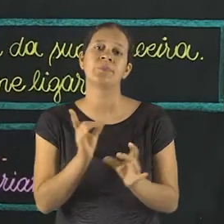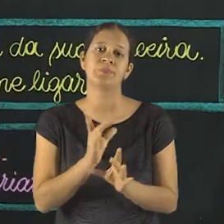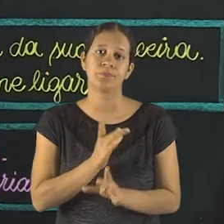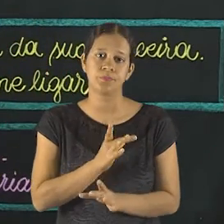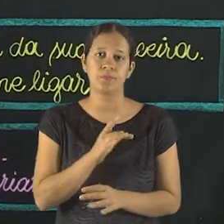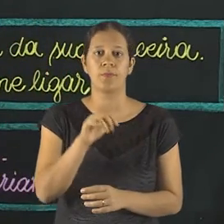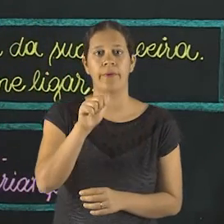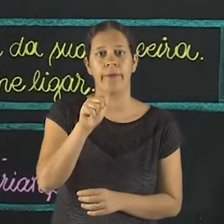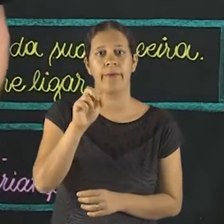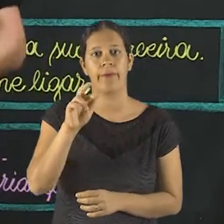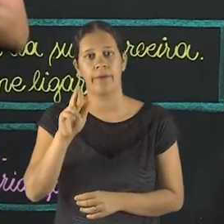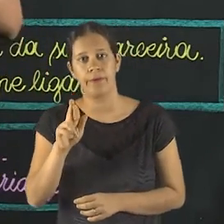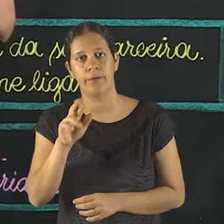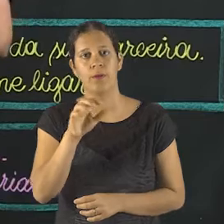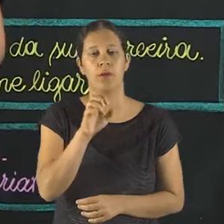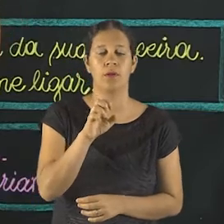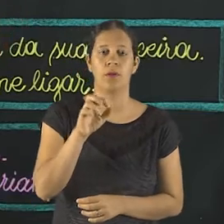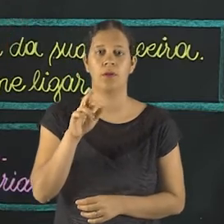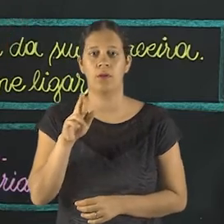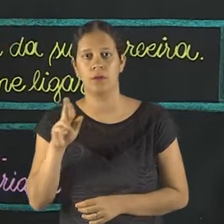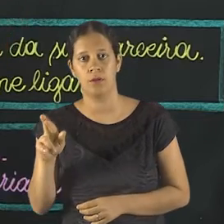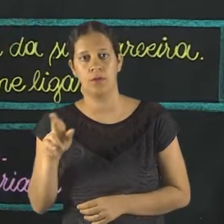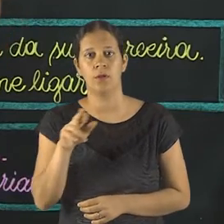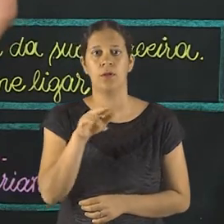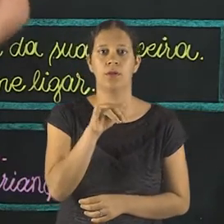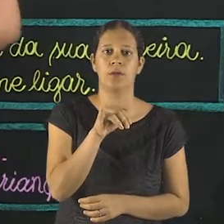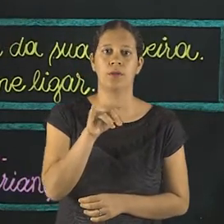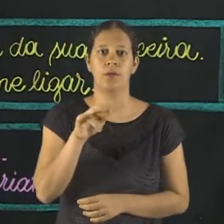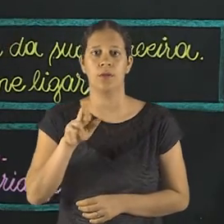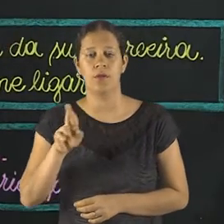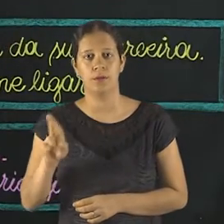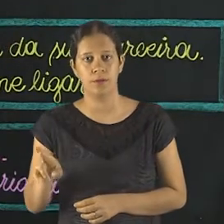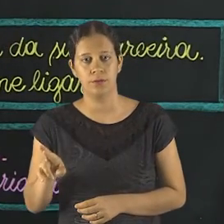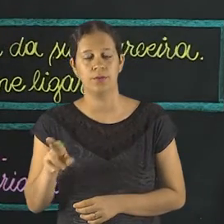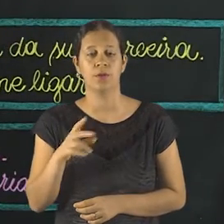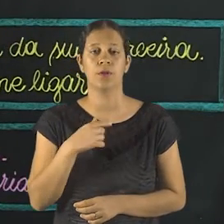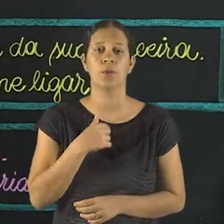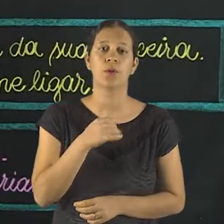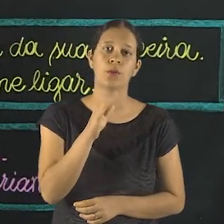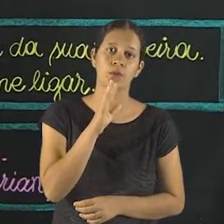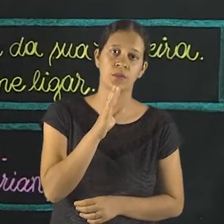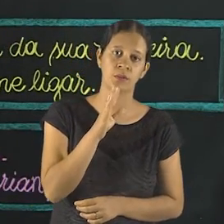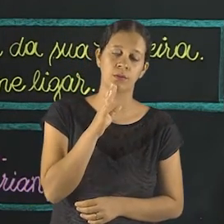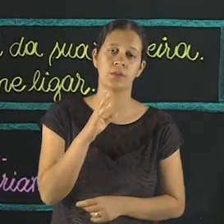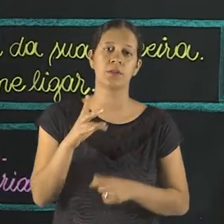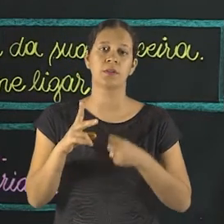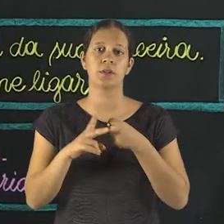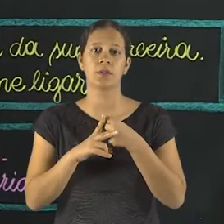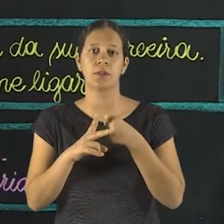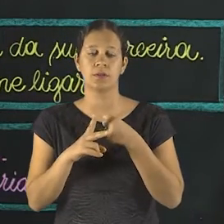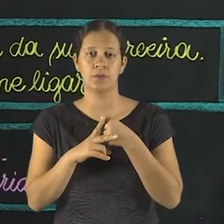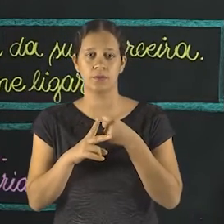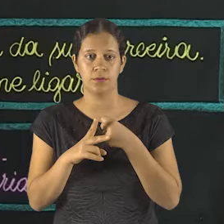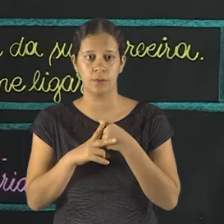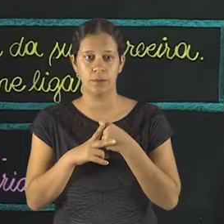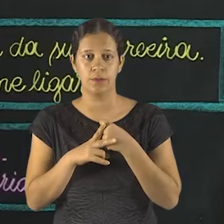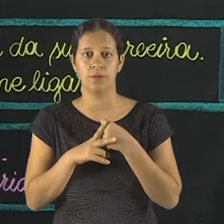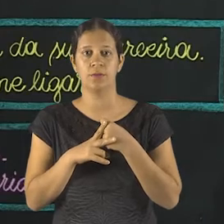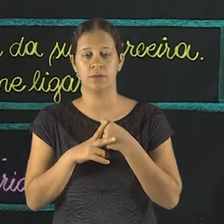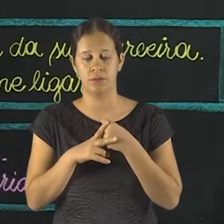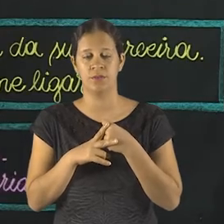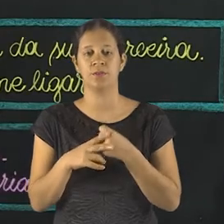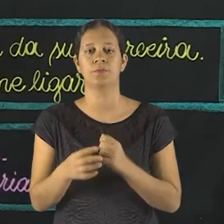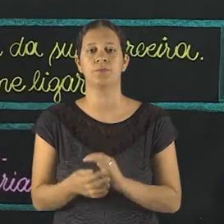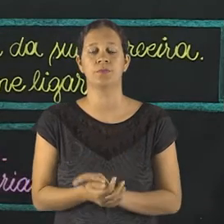terminações AR, ER, OR e IR. Então aqui eu reconheço que esse verbo está na sua